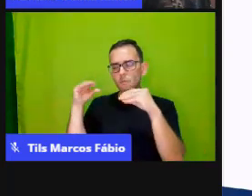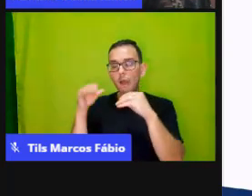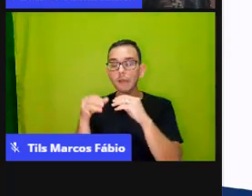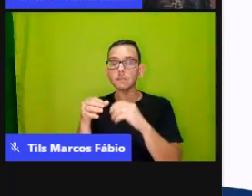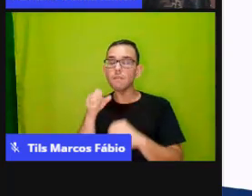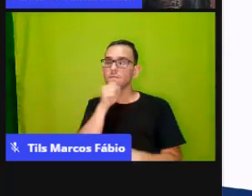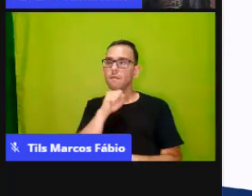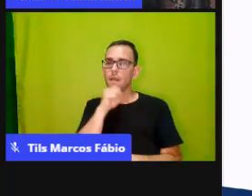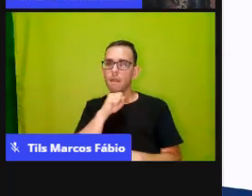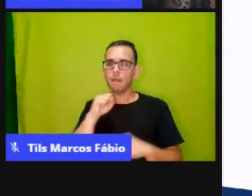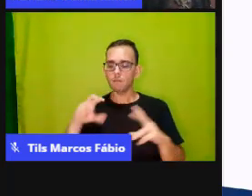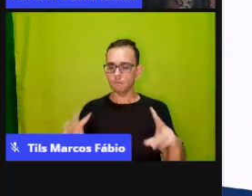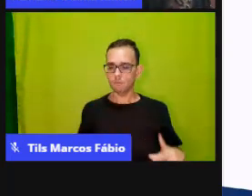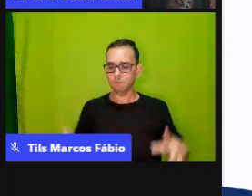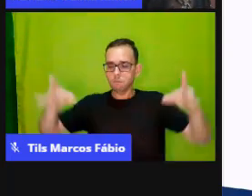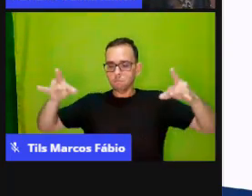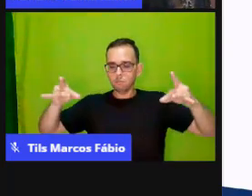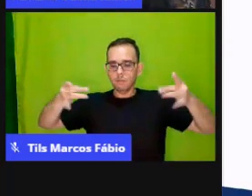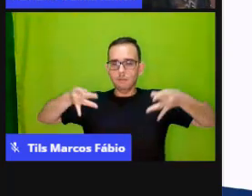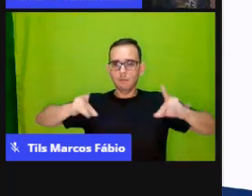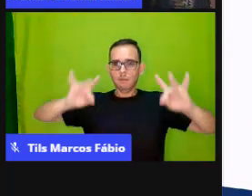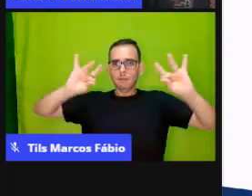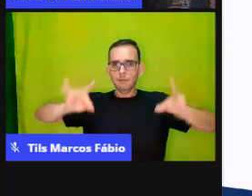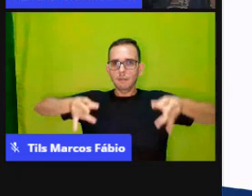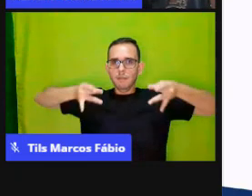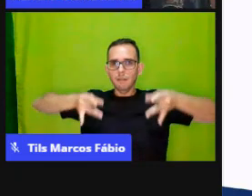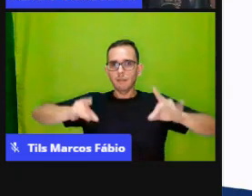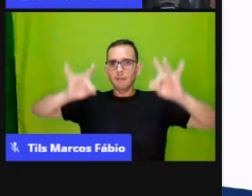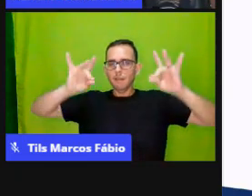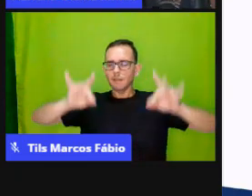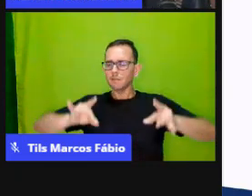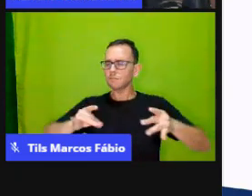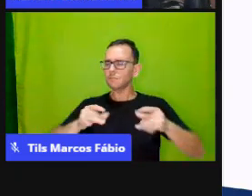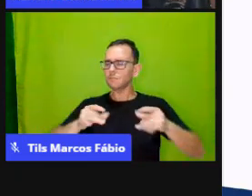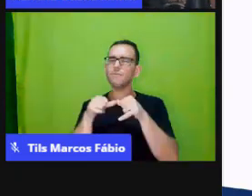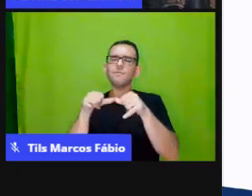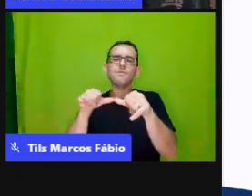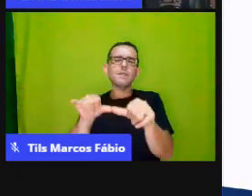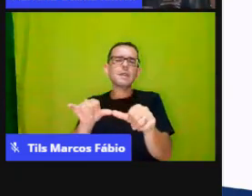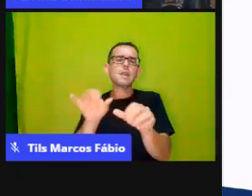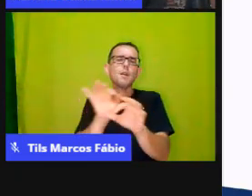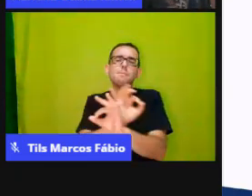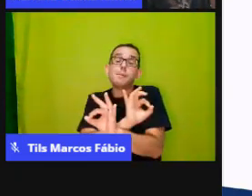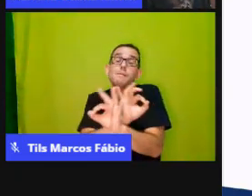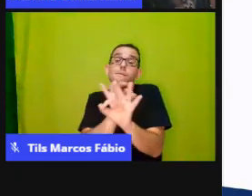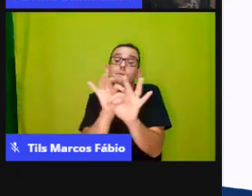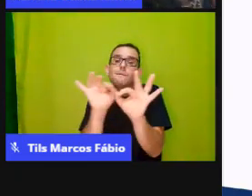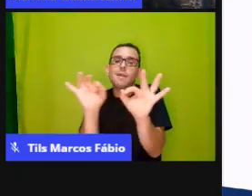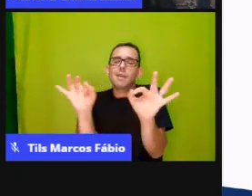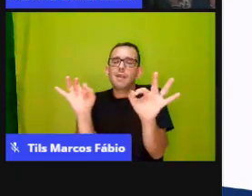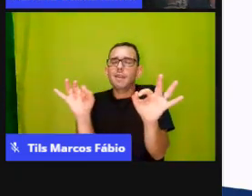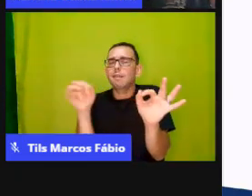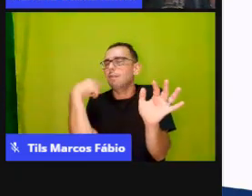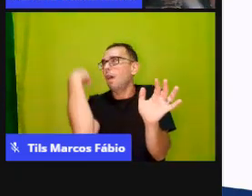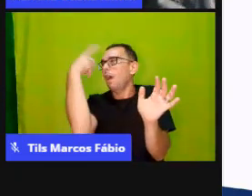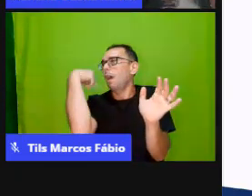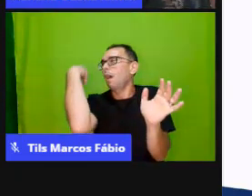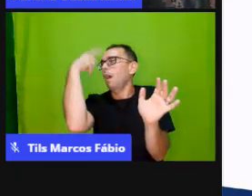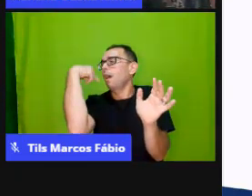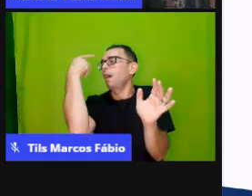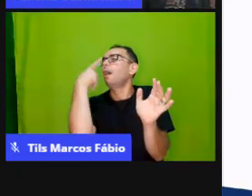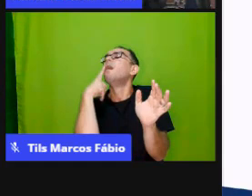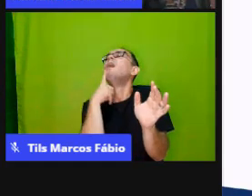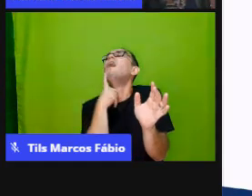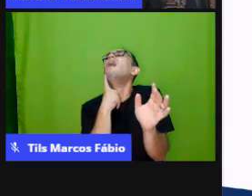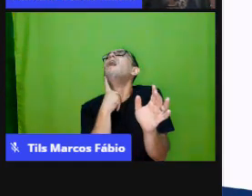nas pernas da cadeira e é um lugar que ele adora ficar, ele se sente protegido e ele passa horas dormindo, porque, assim,